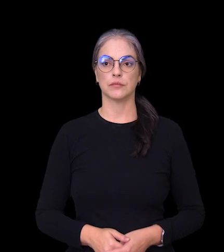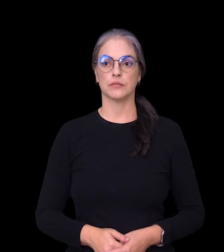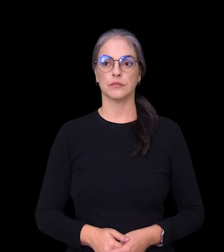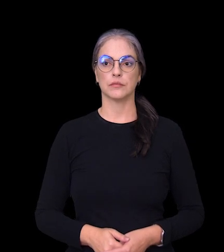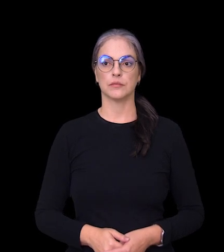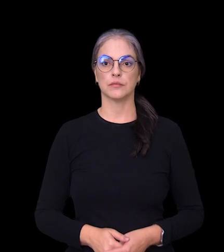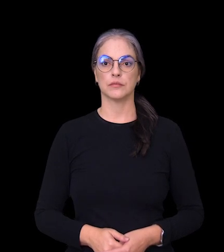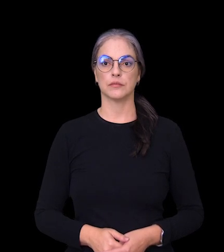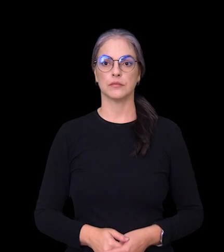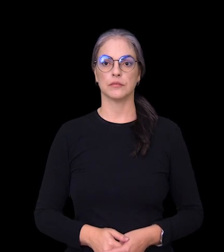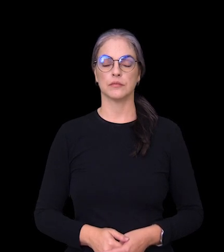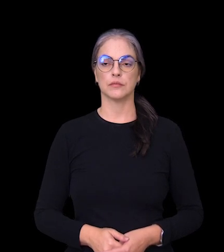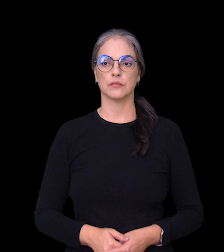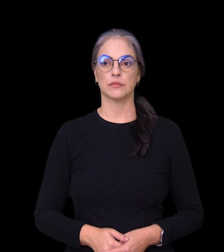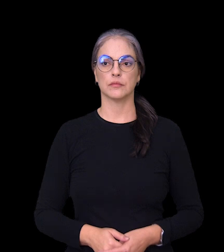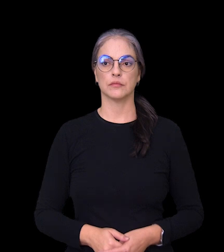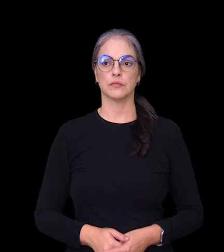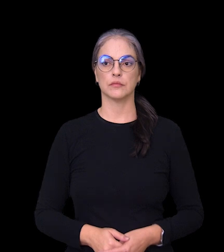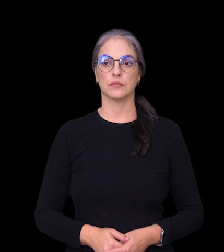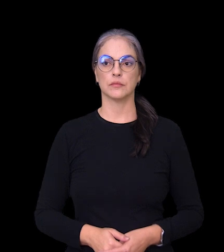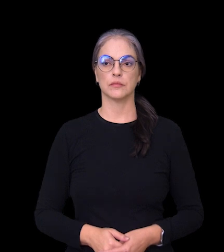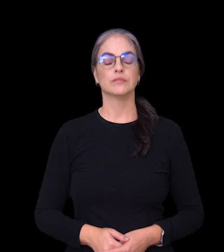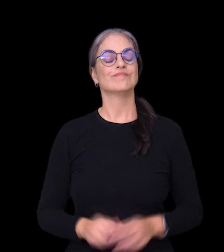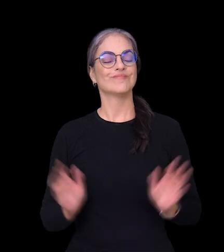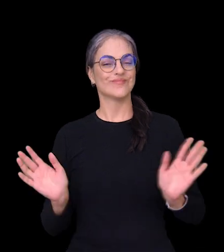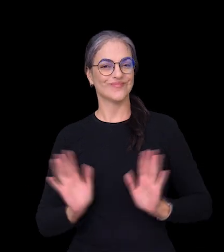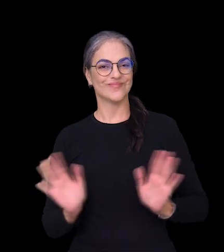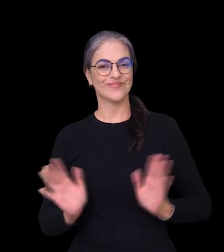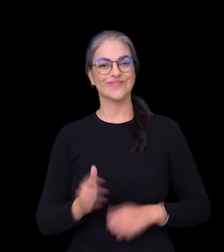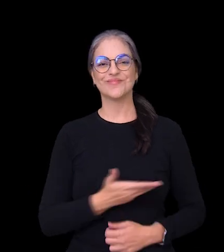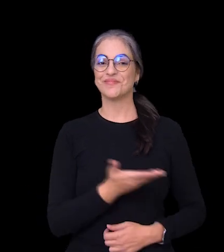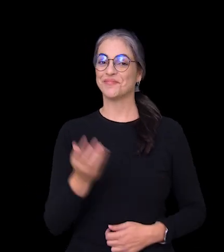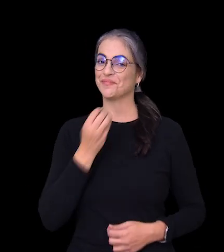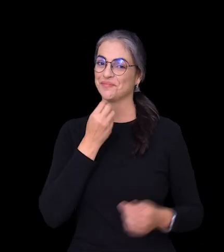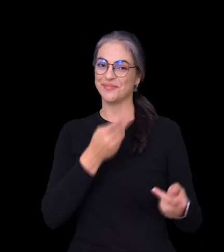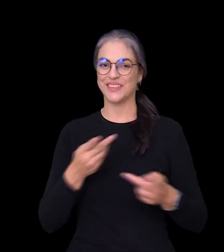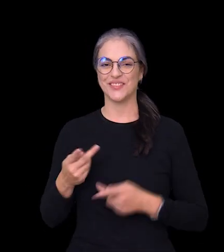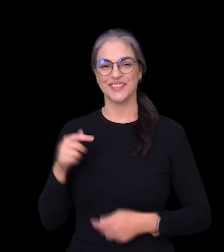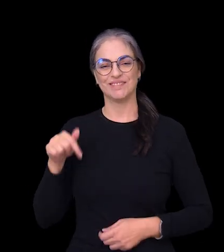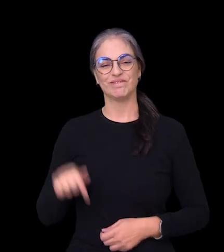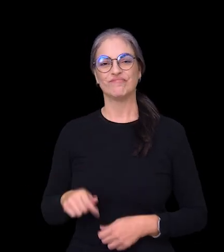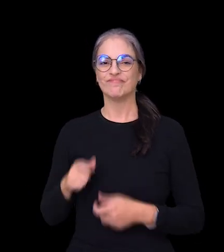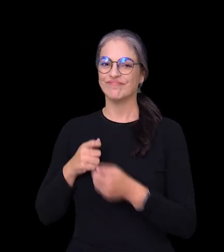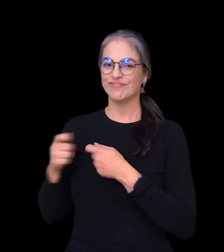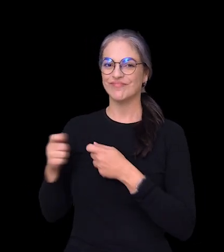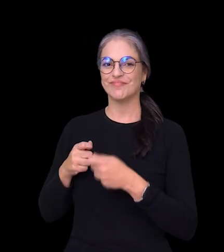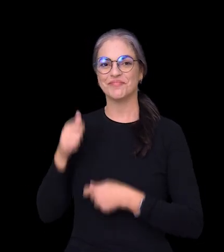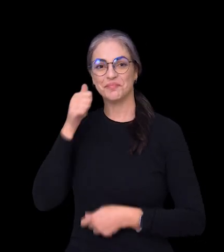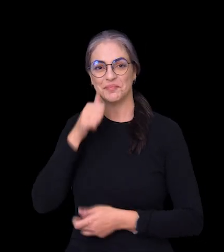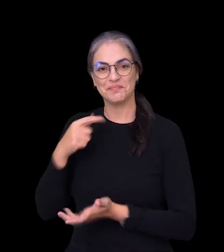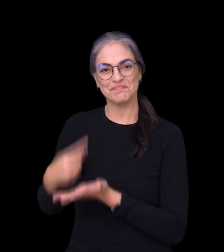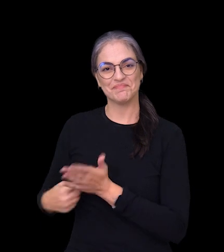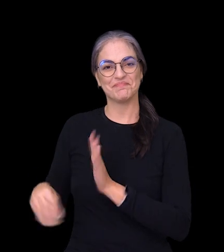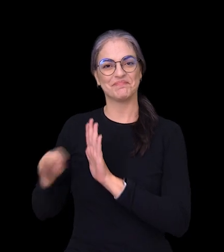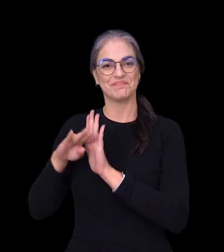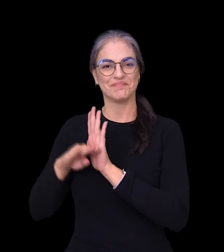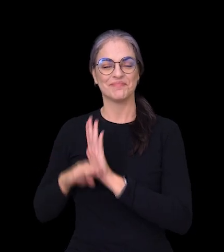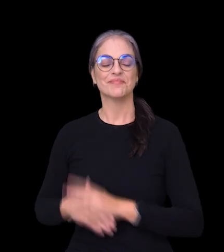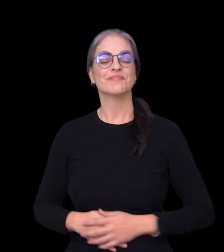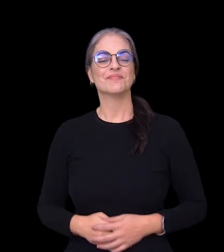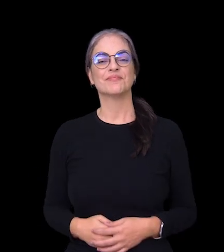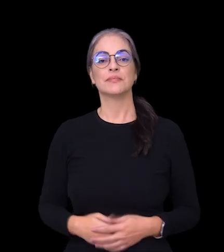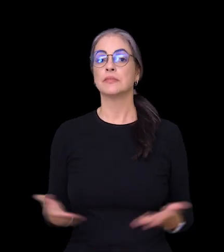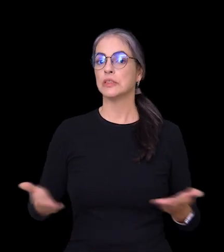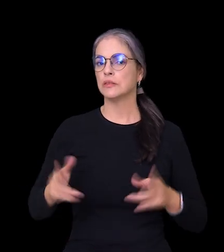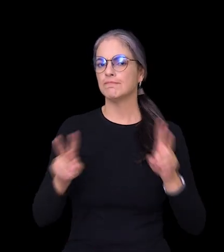pautam. Mulheres na política. Regina Assunção, apresentadora. Olá, bem-vindo ao Elas Pautam. Hoje vamos conversar sobre um